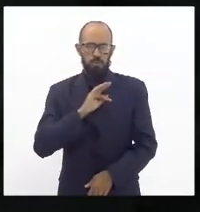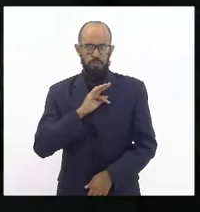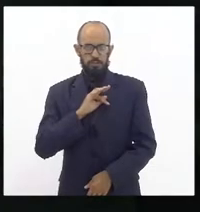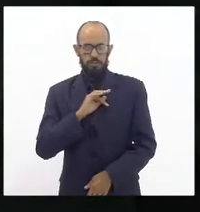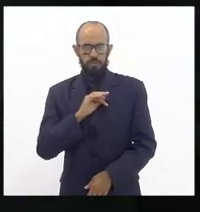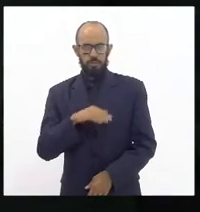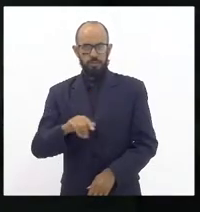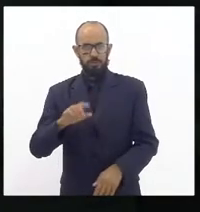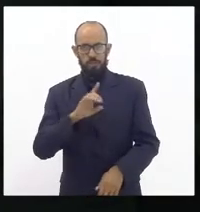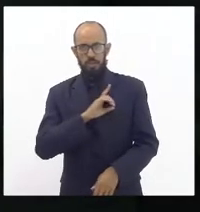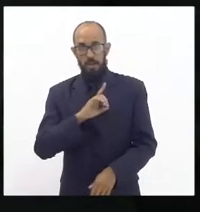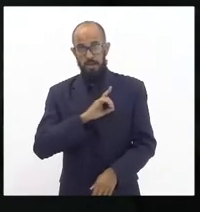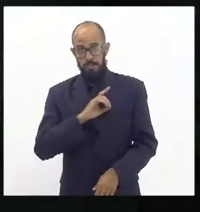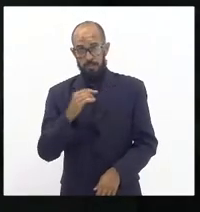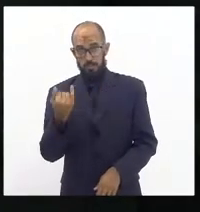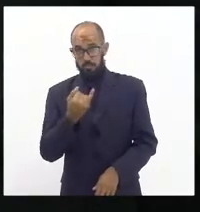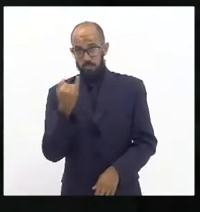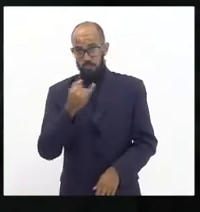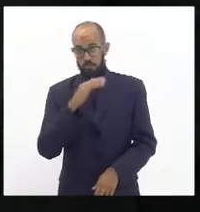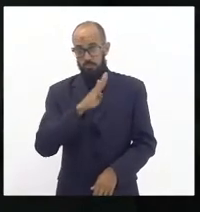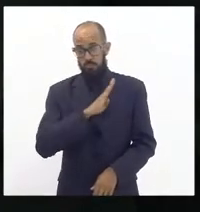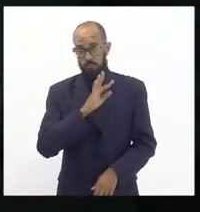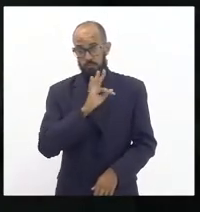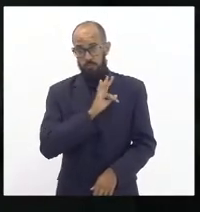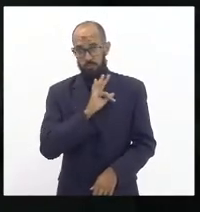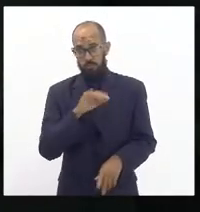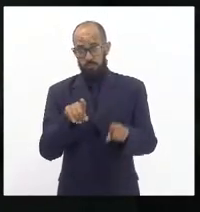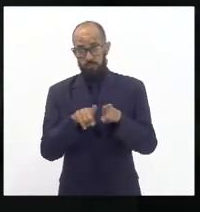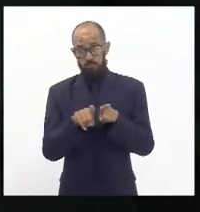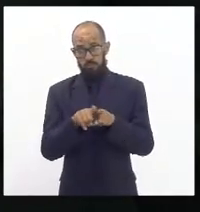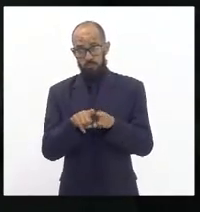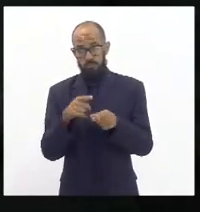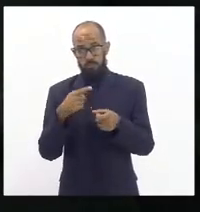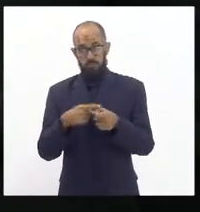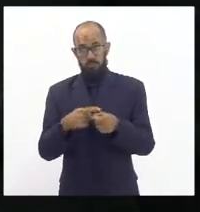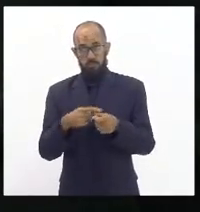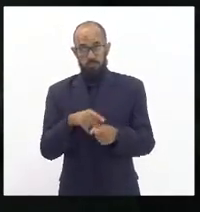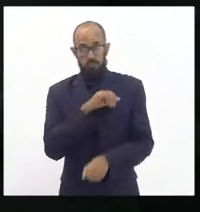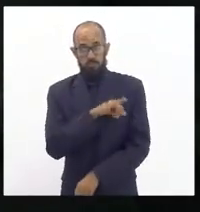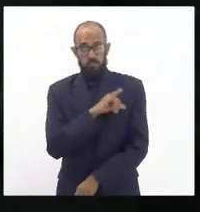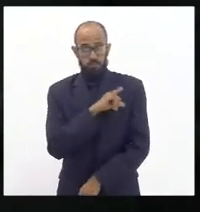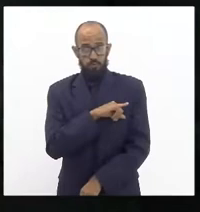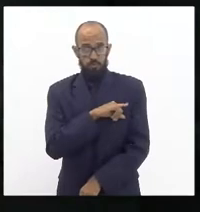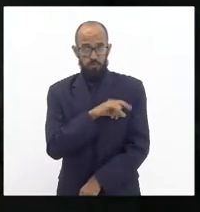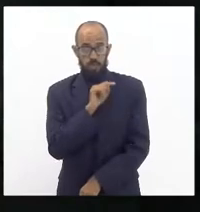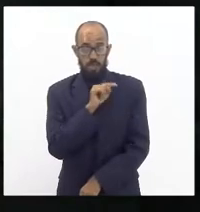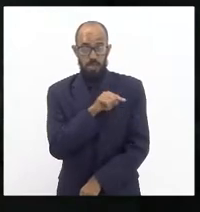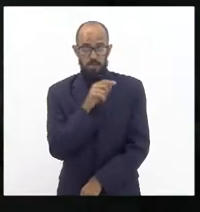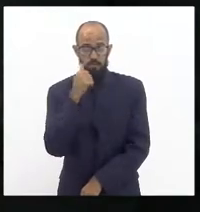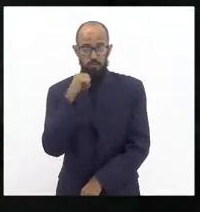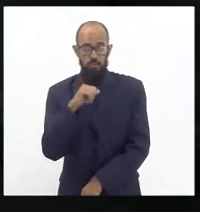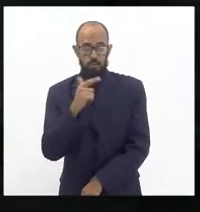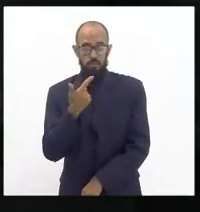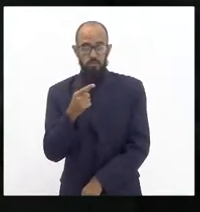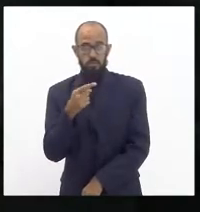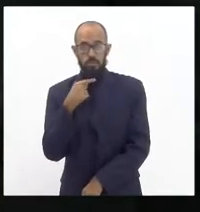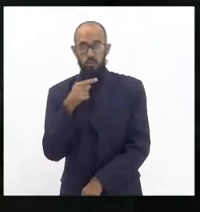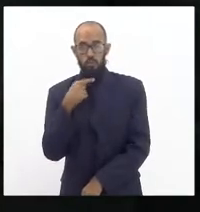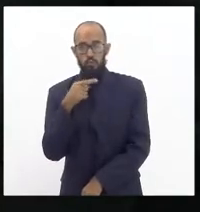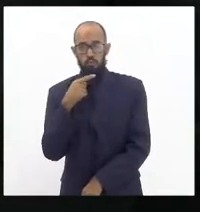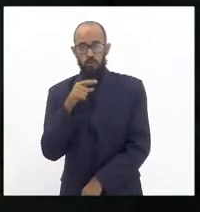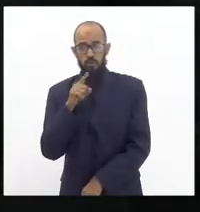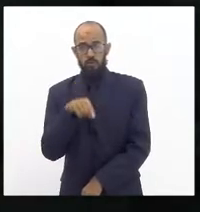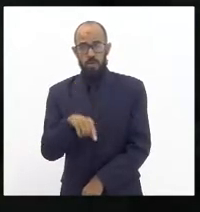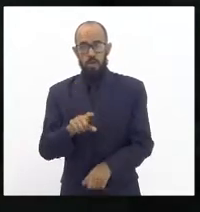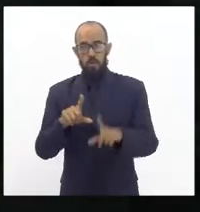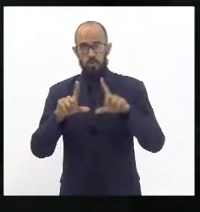batalhões importantes da Baixada Fluminense e da cidade do Rio de Janeiro Essas mulheres são Sem dúvida nenhuma o